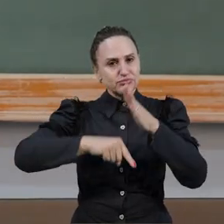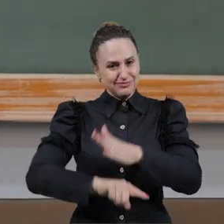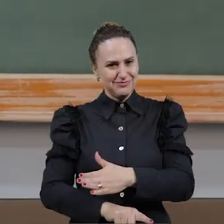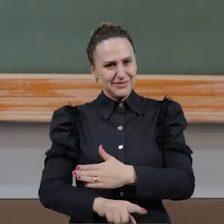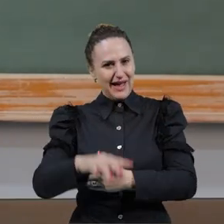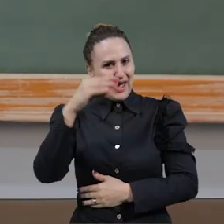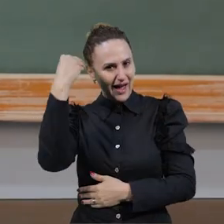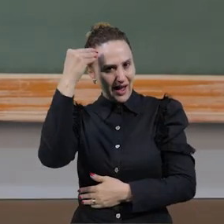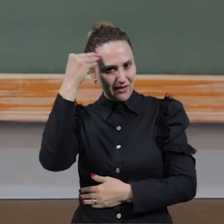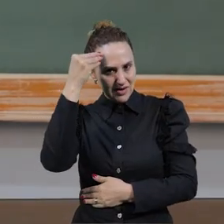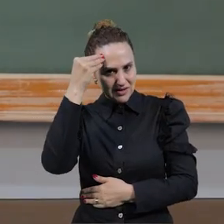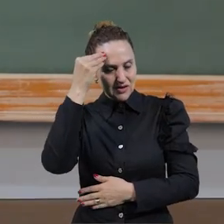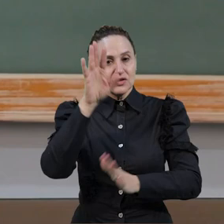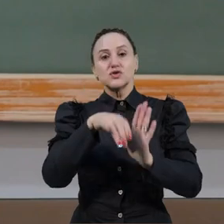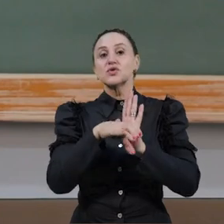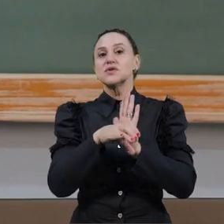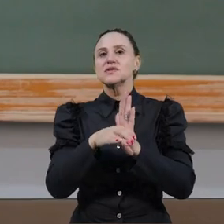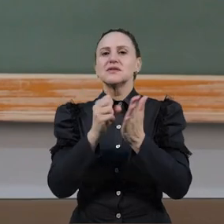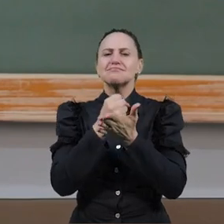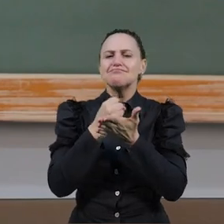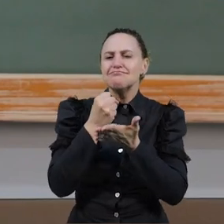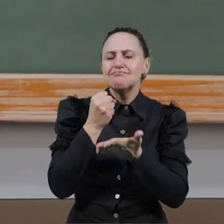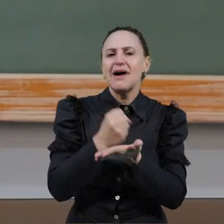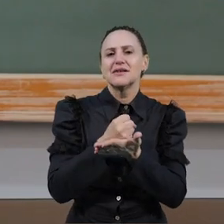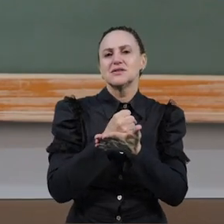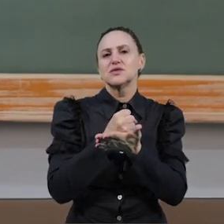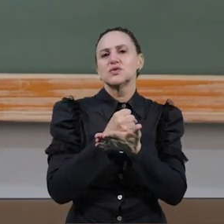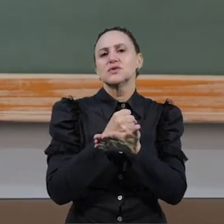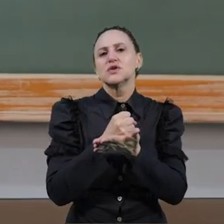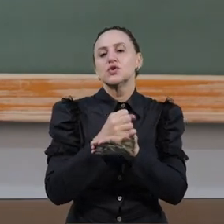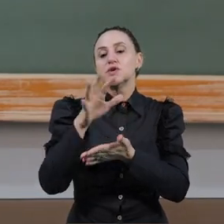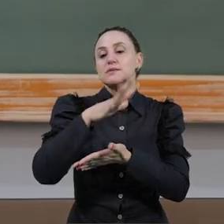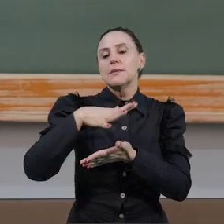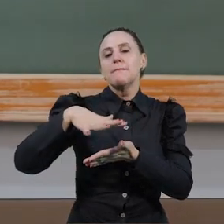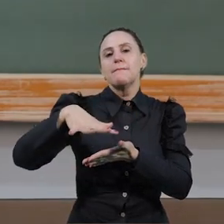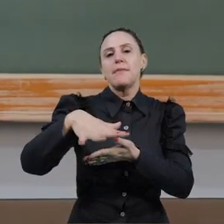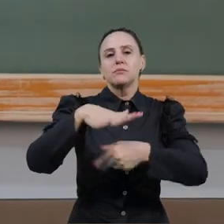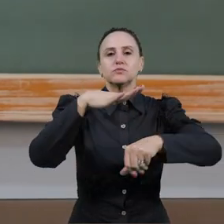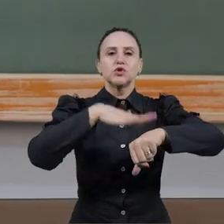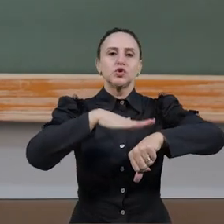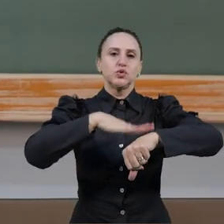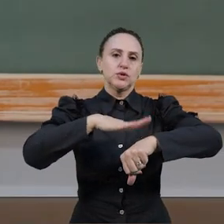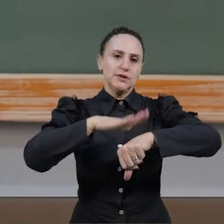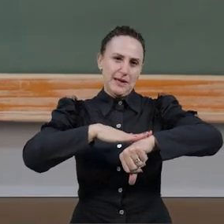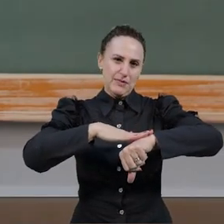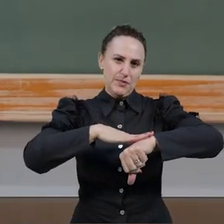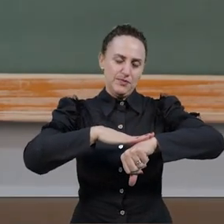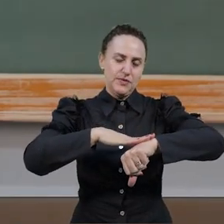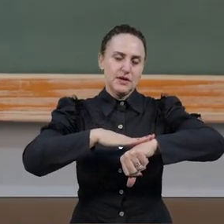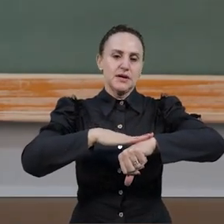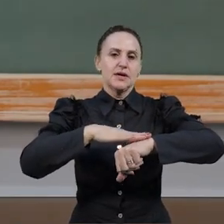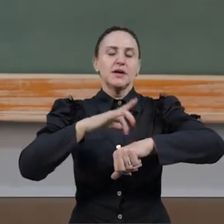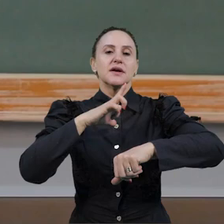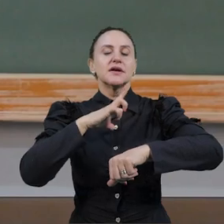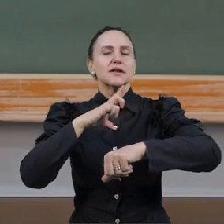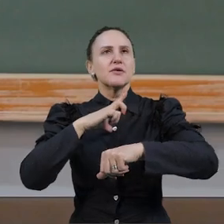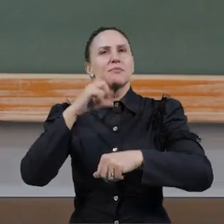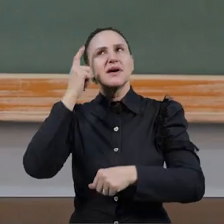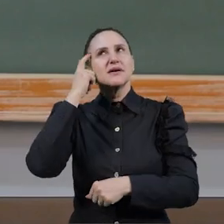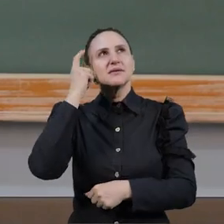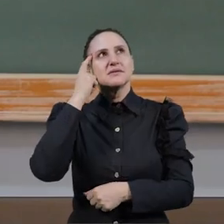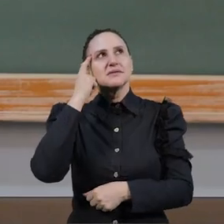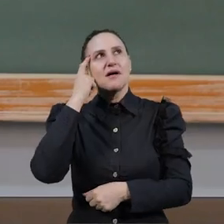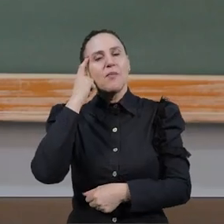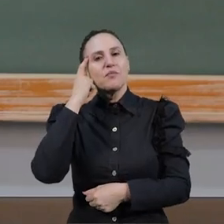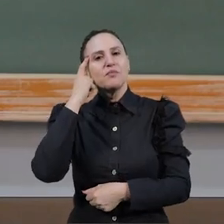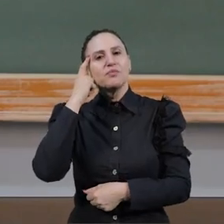respeito desses conceitos básicos, espaço e tempo. E o que eu quero deixar registrado, não há relevância em eu pensar se eu vou